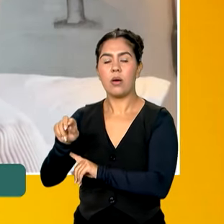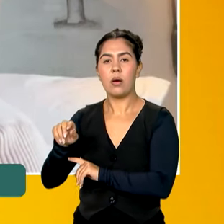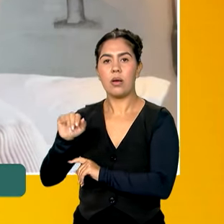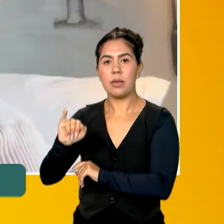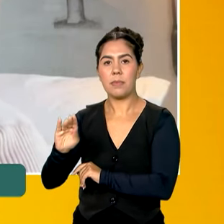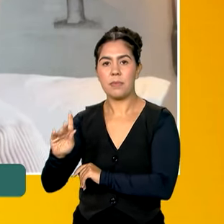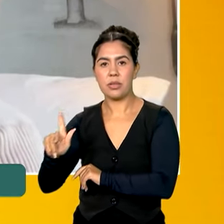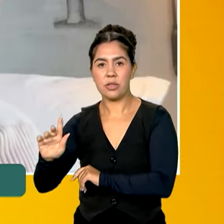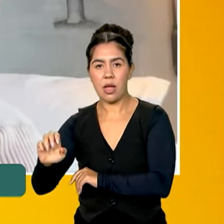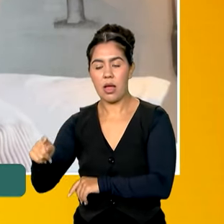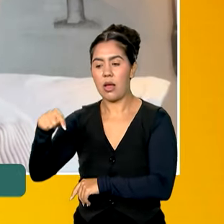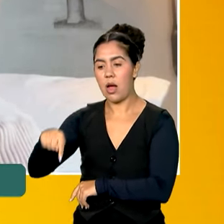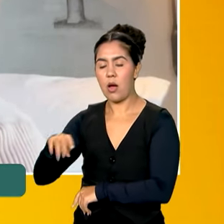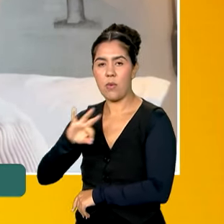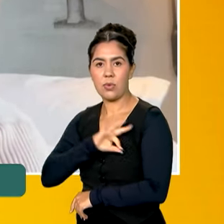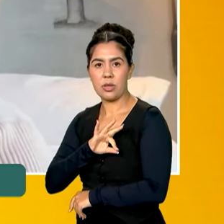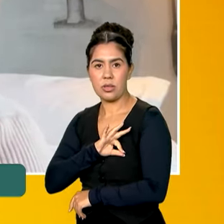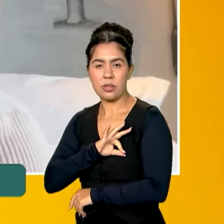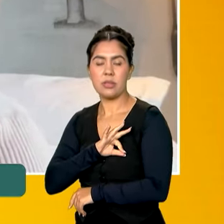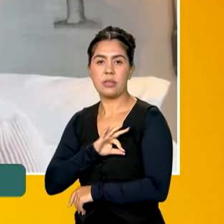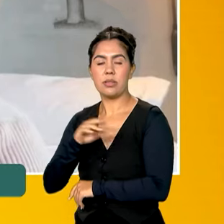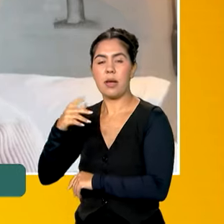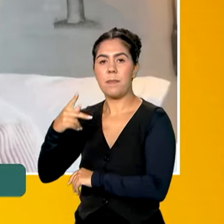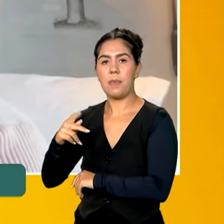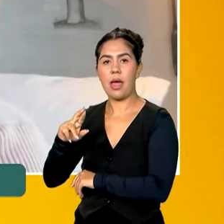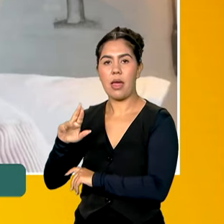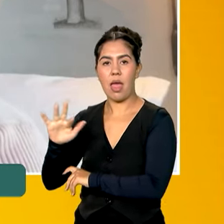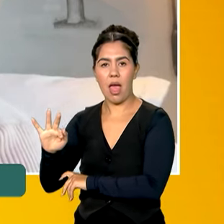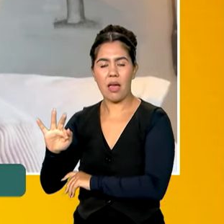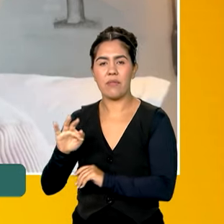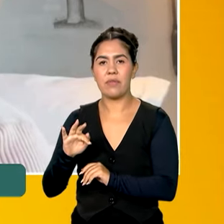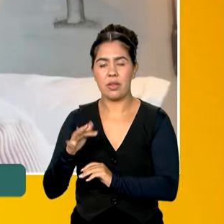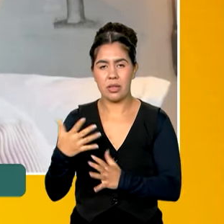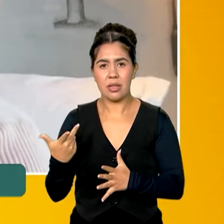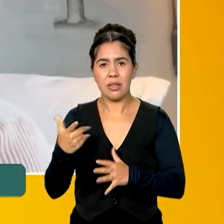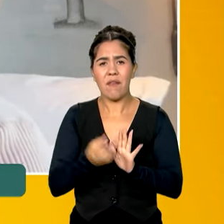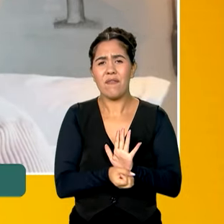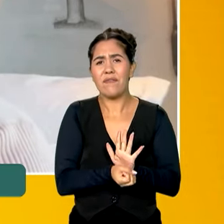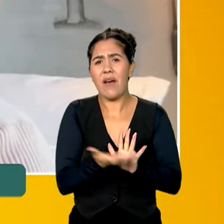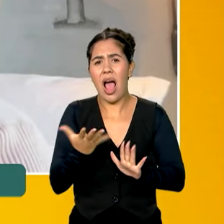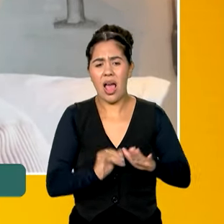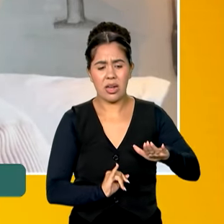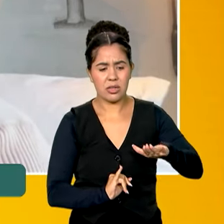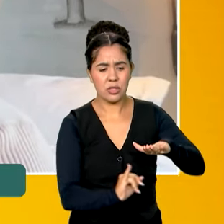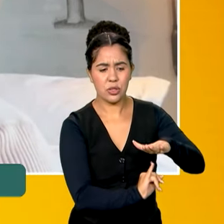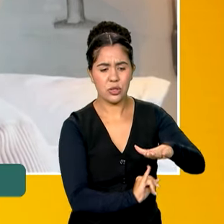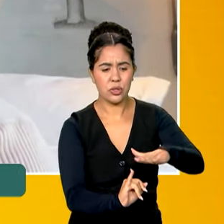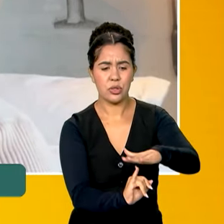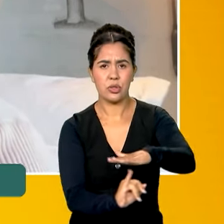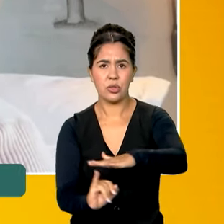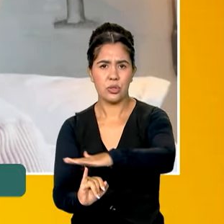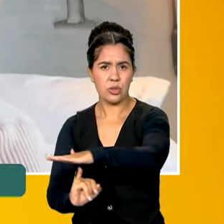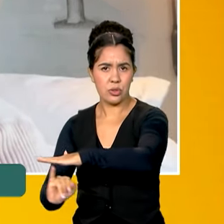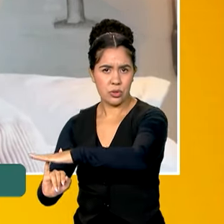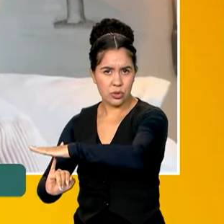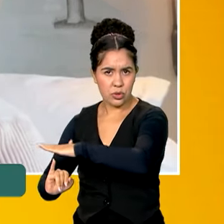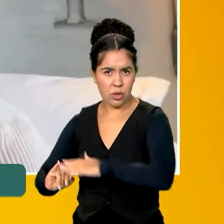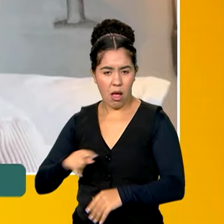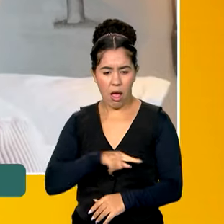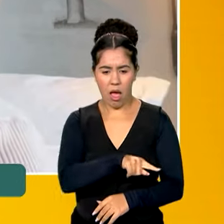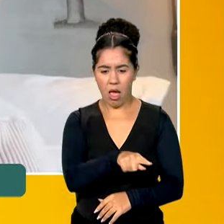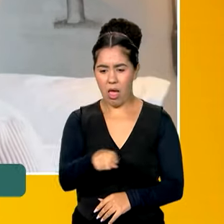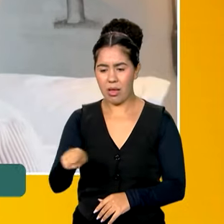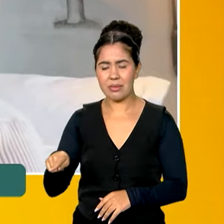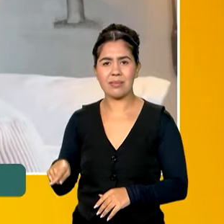Polícia Rodoviária Federal, uma série de instituições que foram